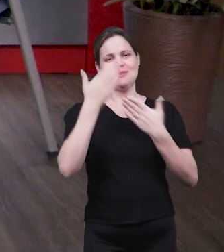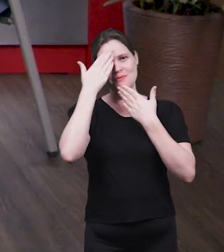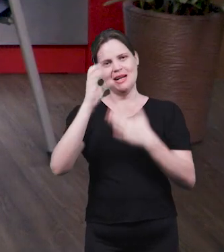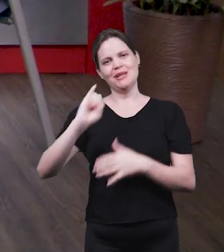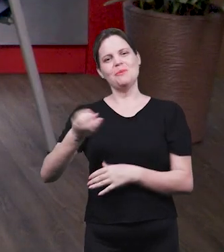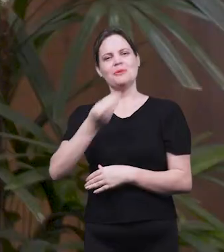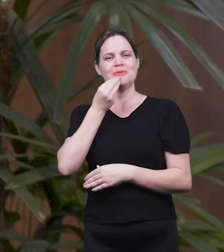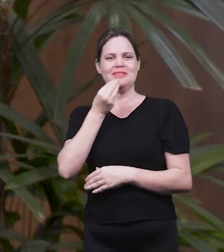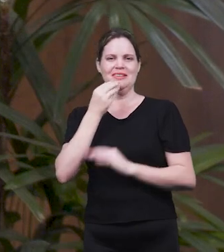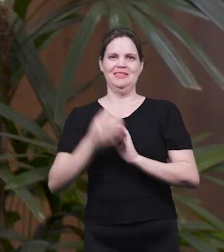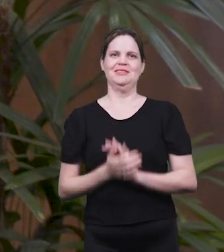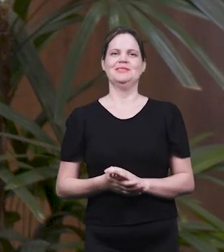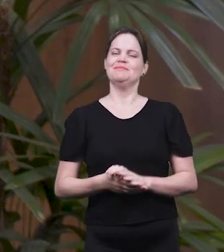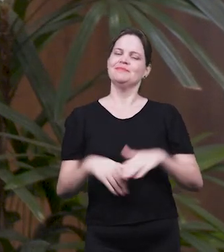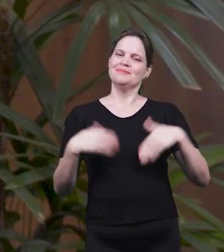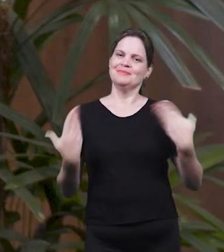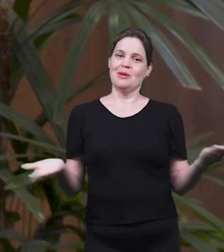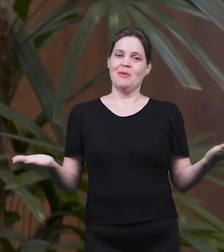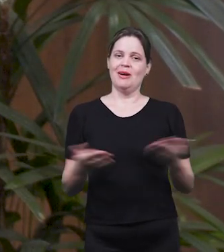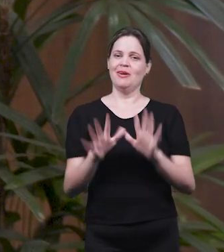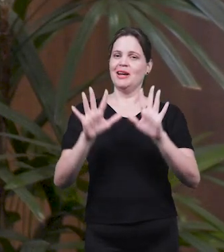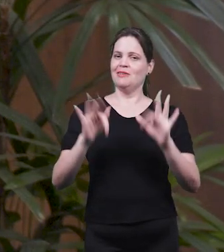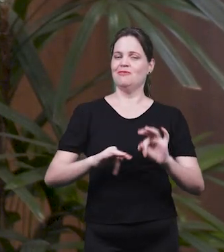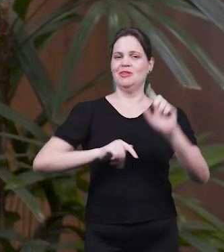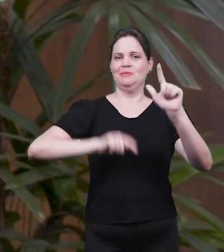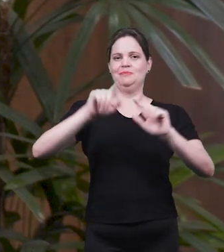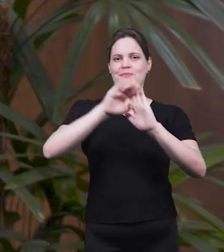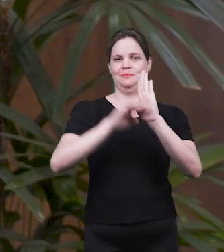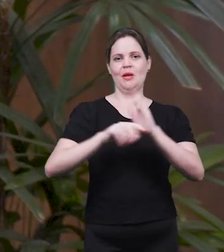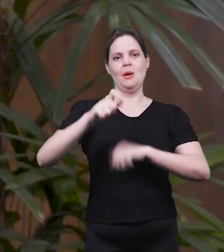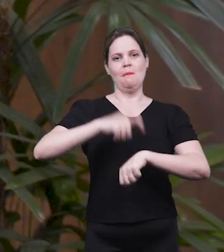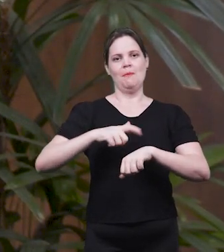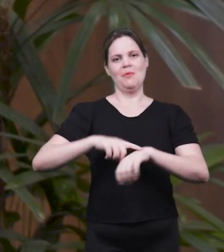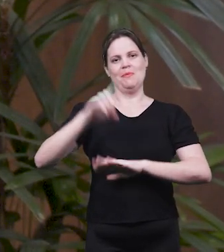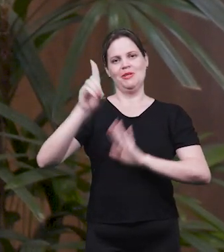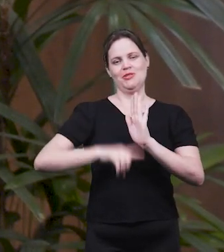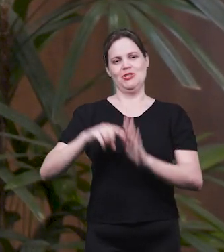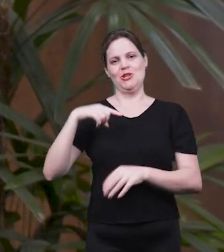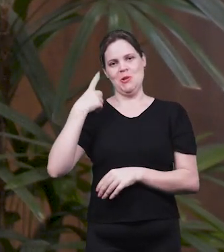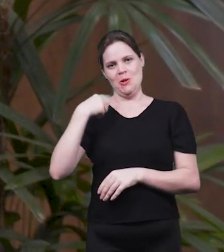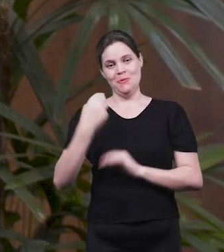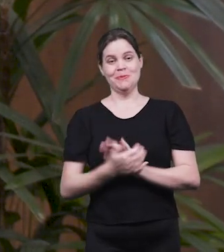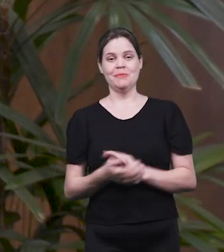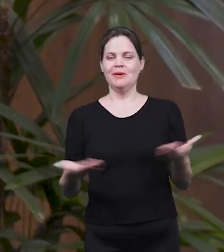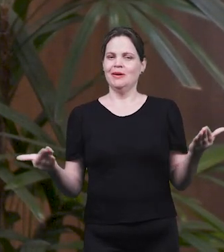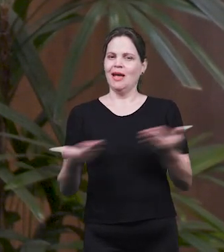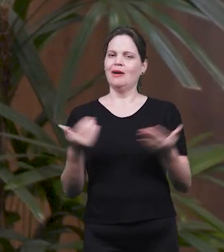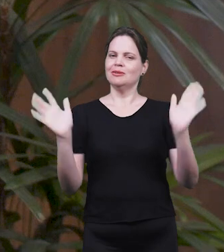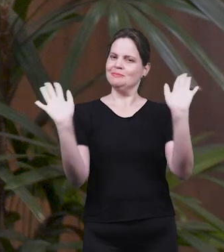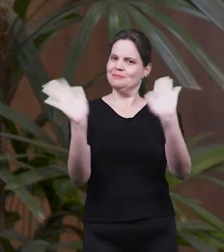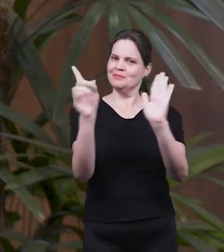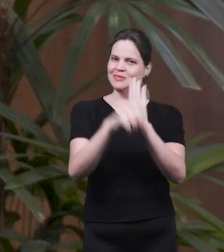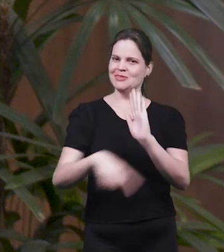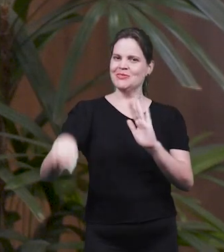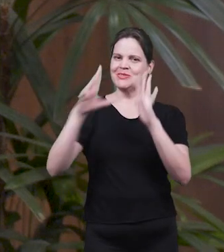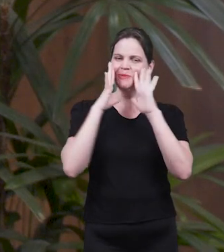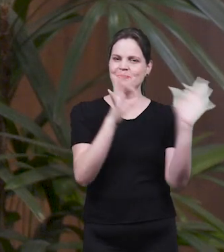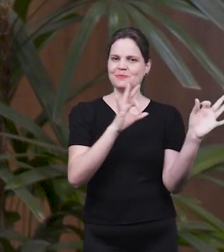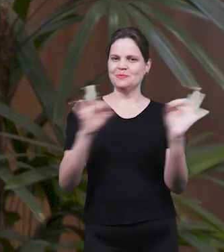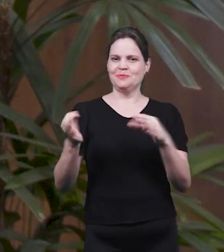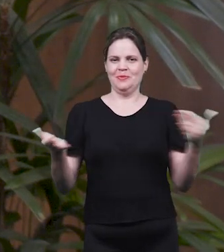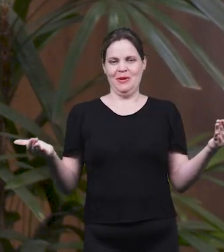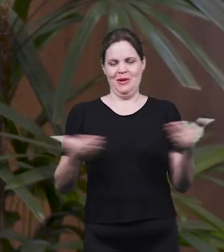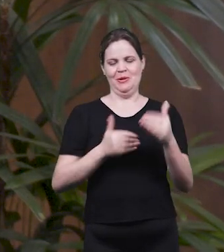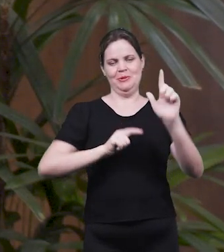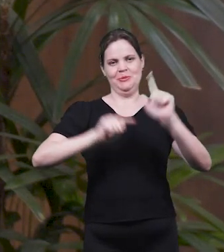pela oportunidade. Muito bem, a gente chega ao final de mais um programa Momento do Direito e assim gostaríamos de nos despedir de você que esteve